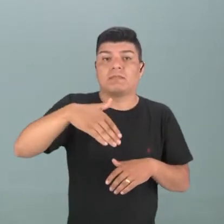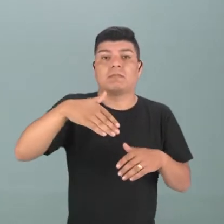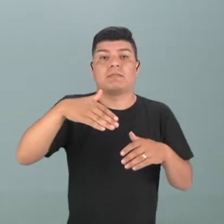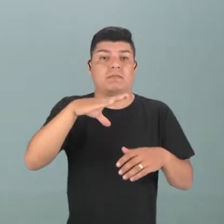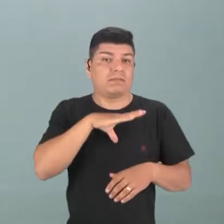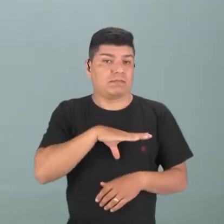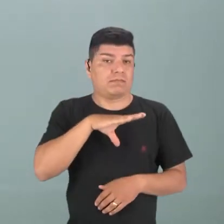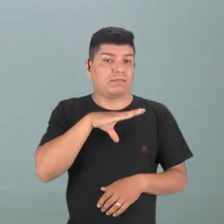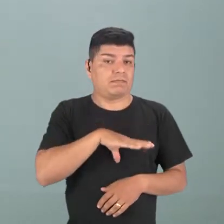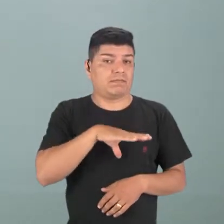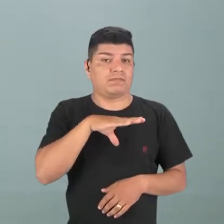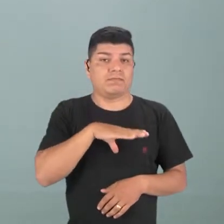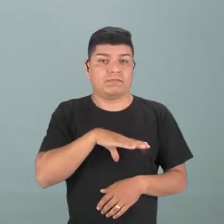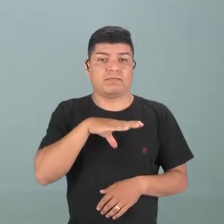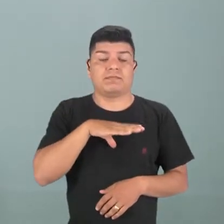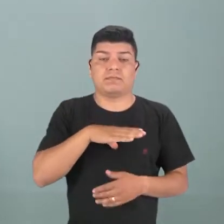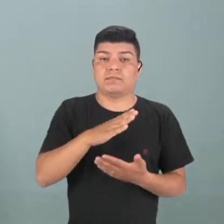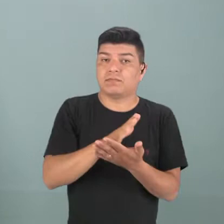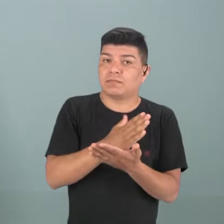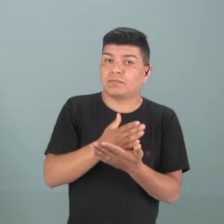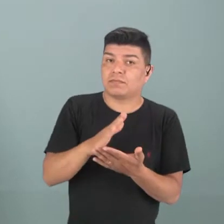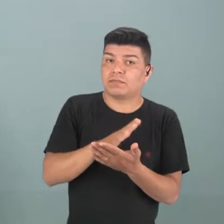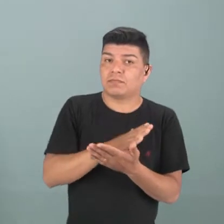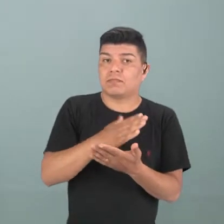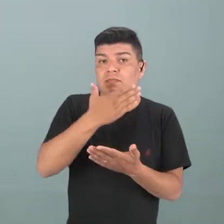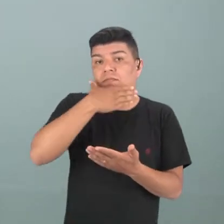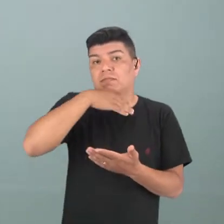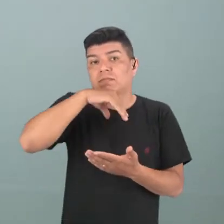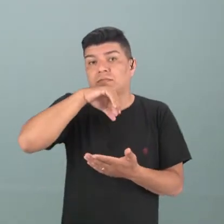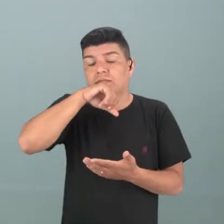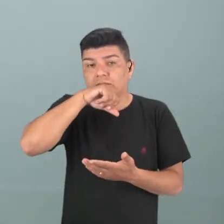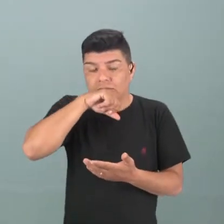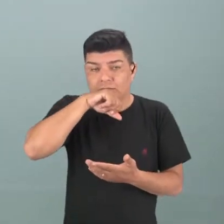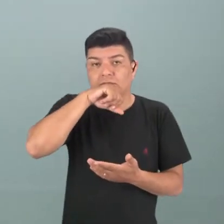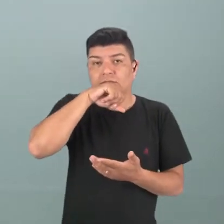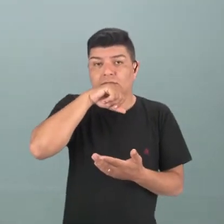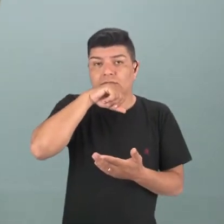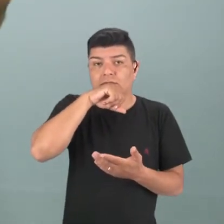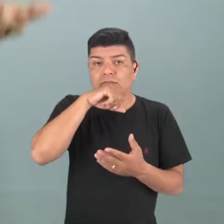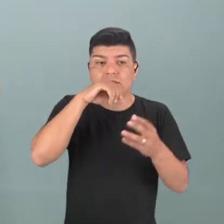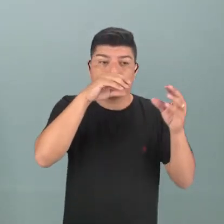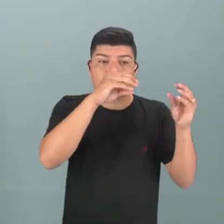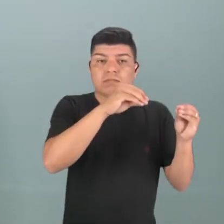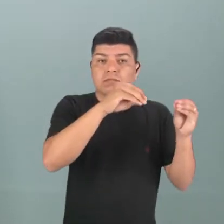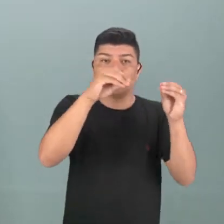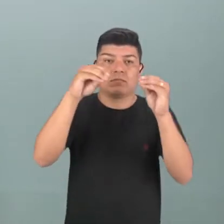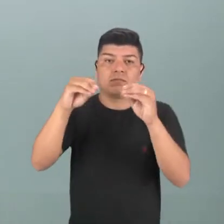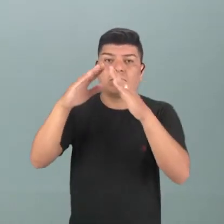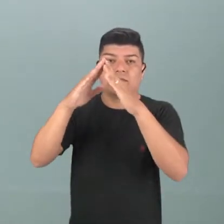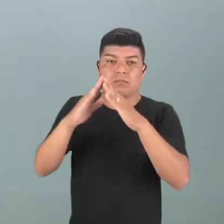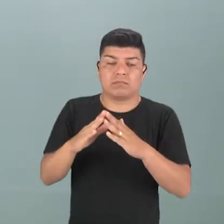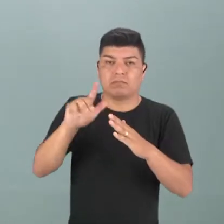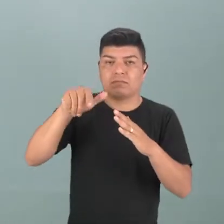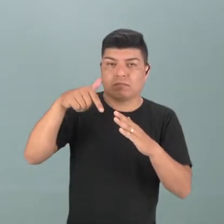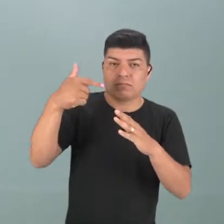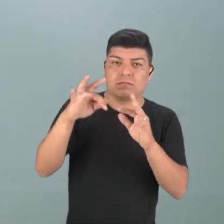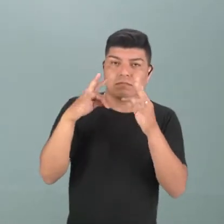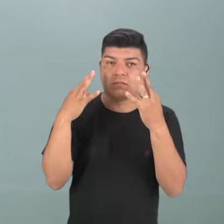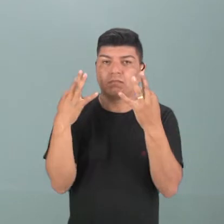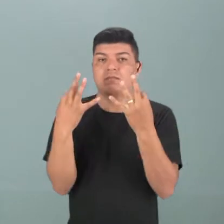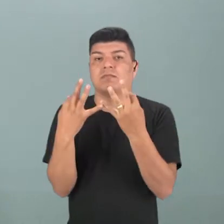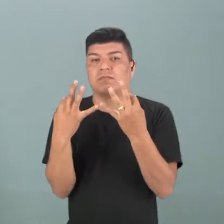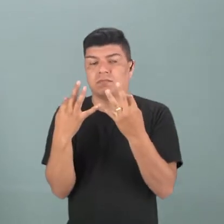Alguns papais, né, mandavam seus filhos para morar na casa de um parente, para morar na casa de alguém,